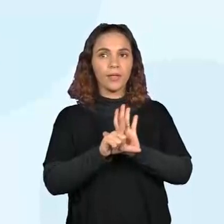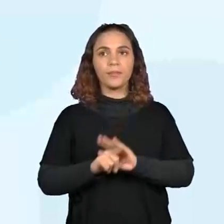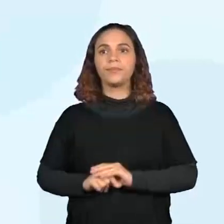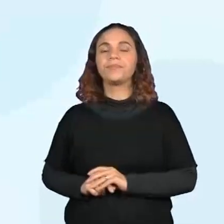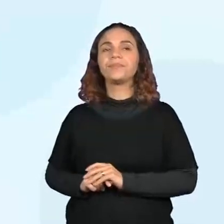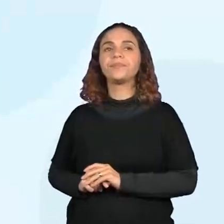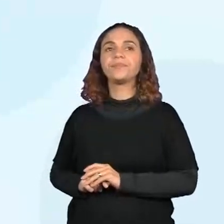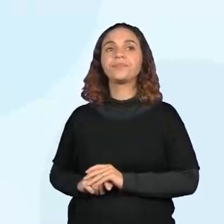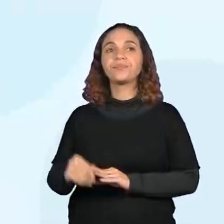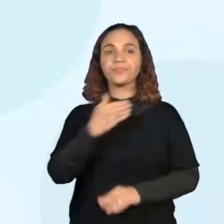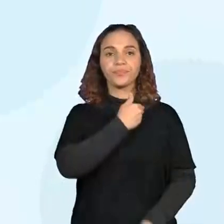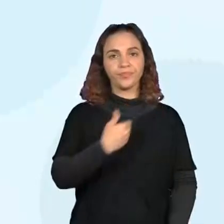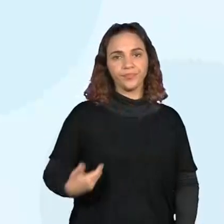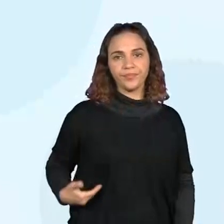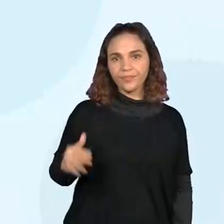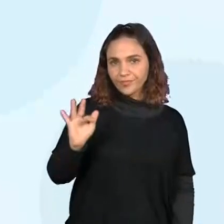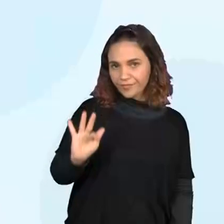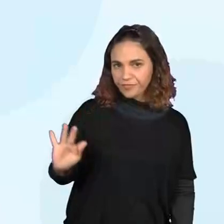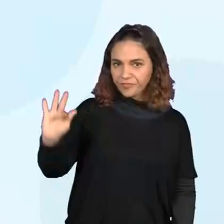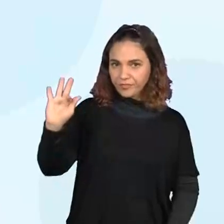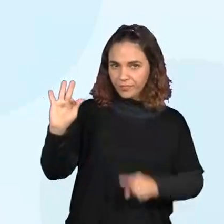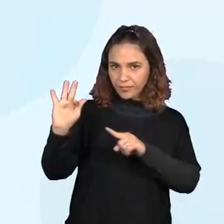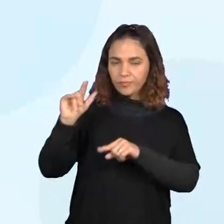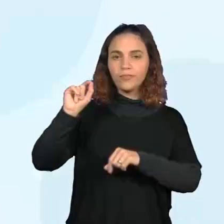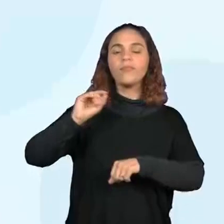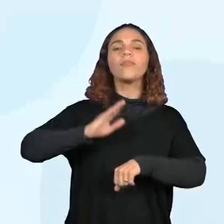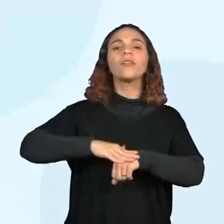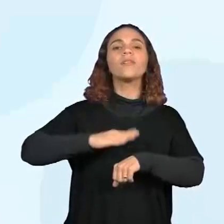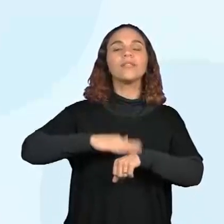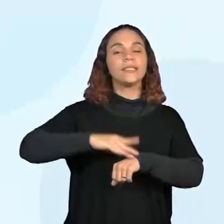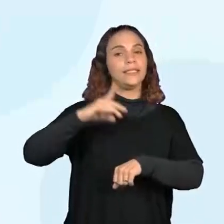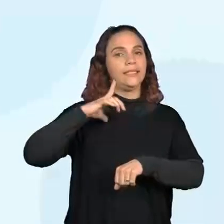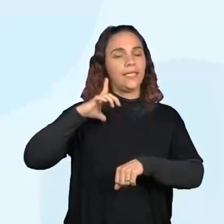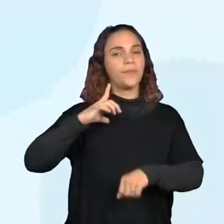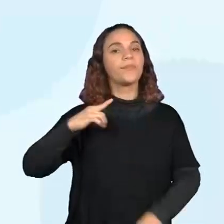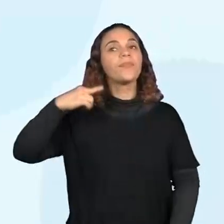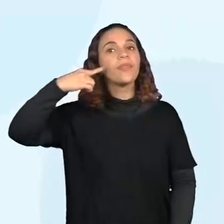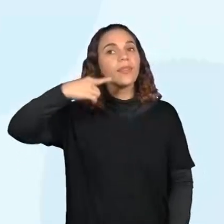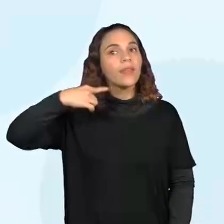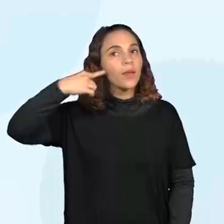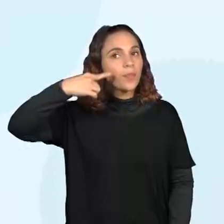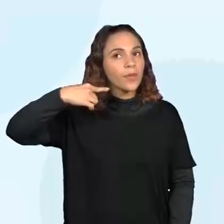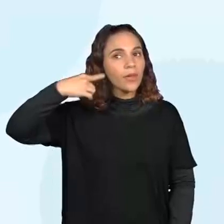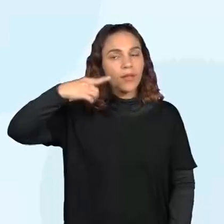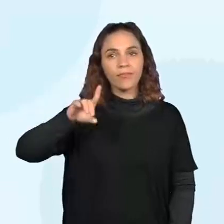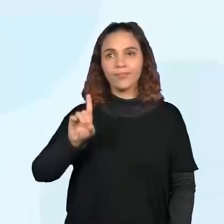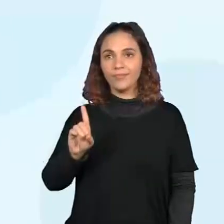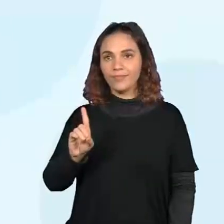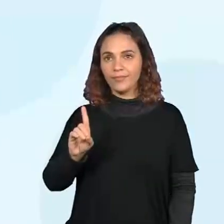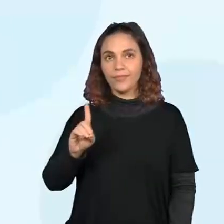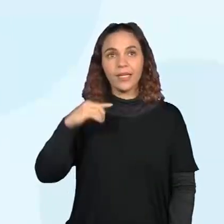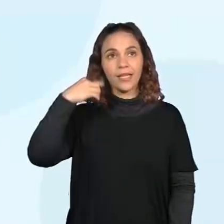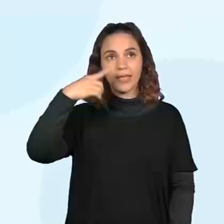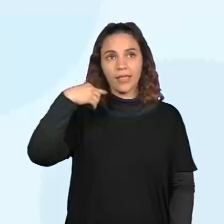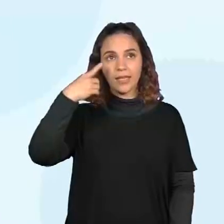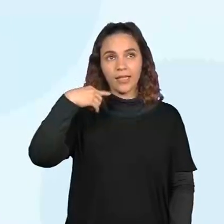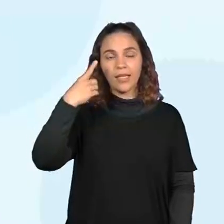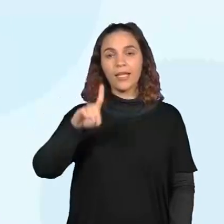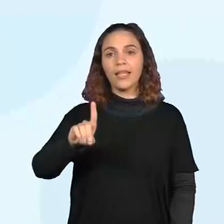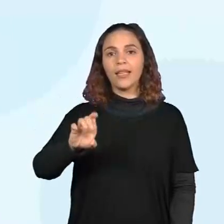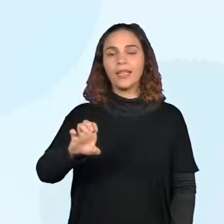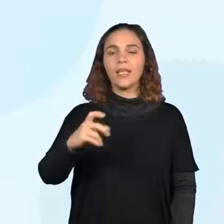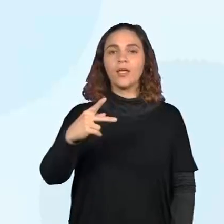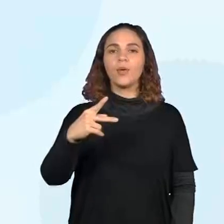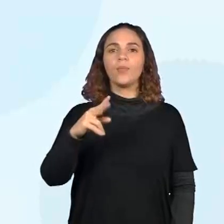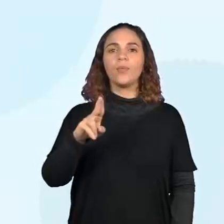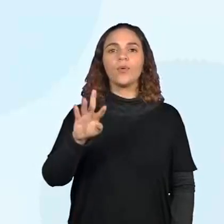No governo federal, essa função é dividida pelos deputados na Câmara